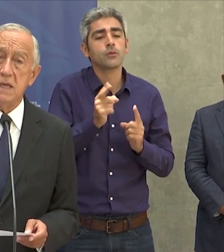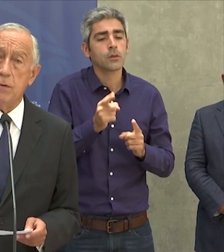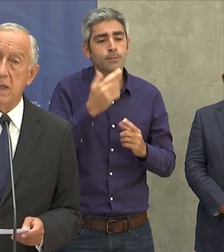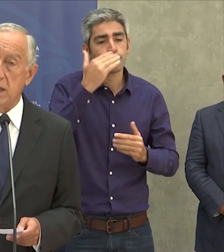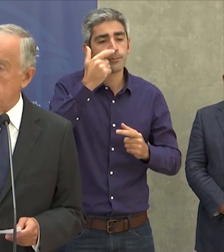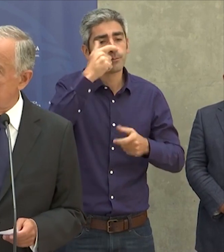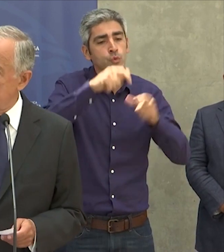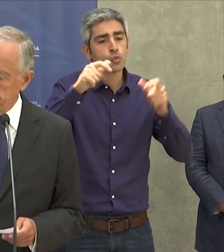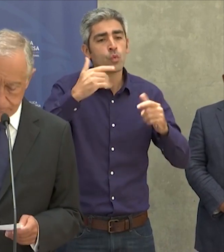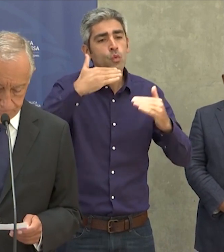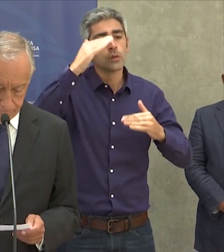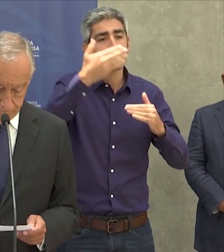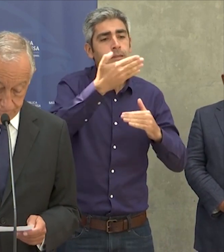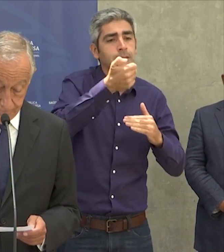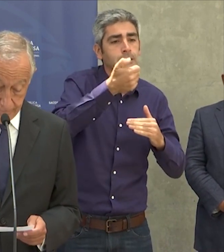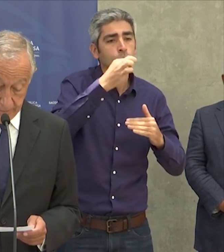75, 80 anos.